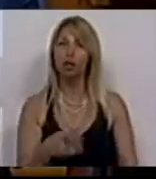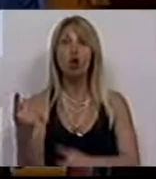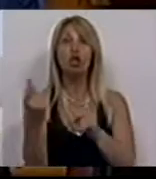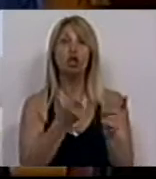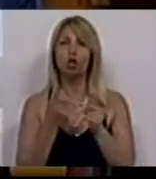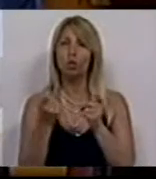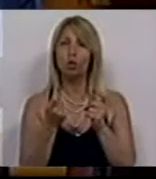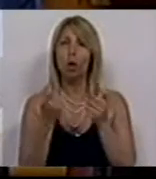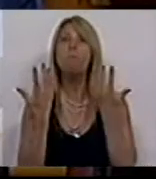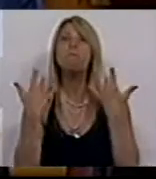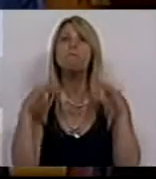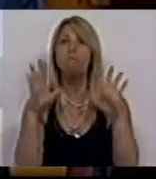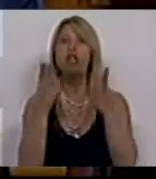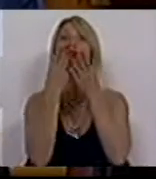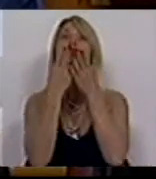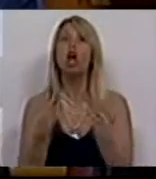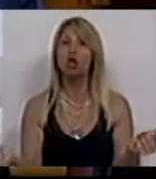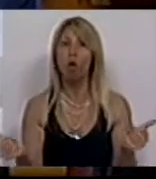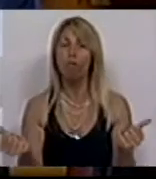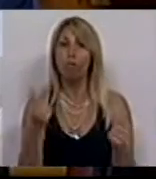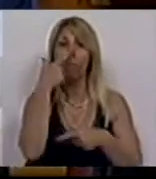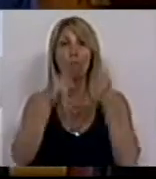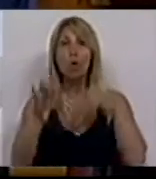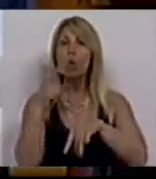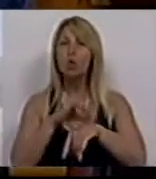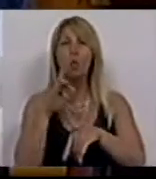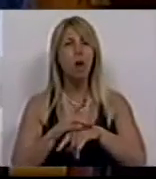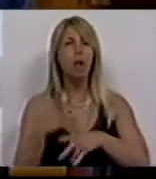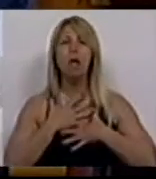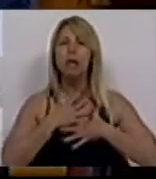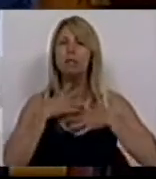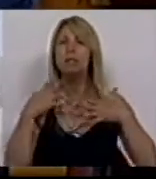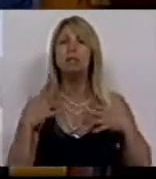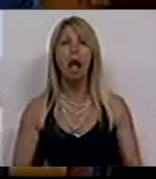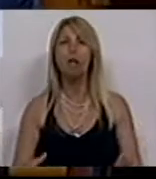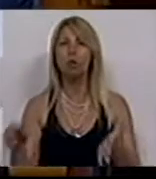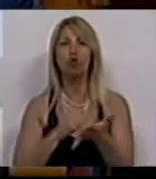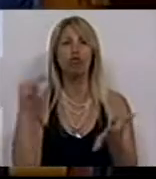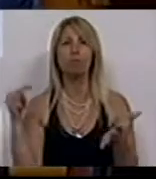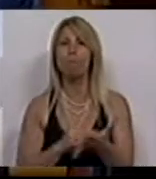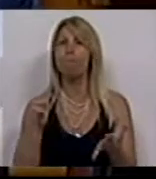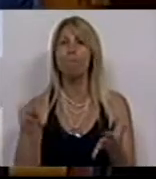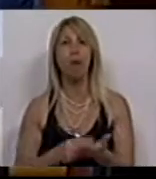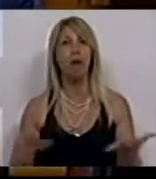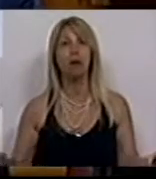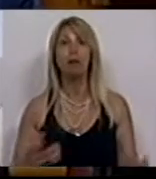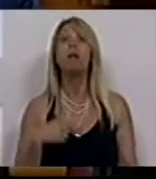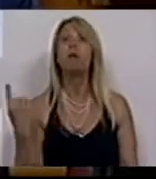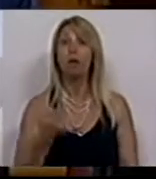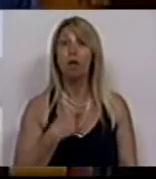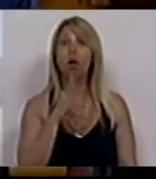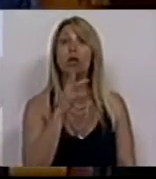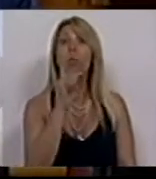mas resolvam. Os doentes estão cansados de esperar. O que é que nós vamos responder a estes